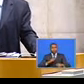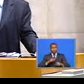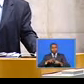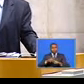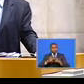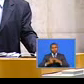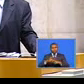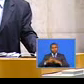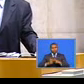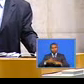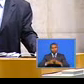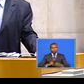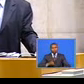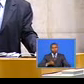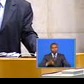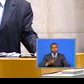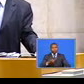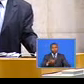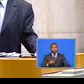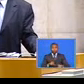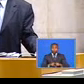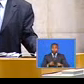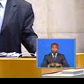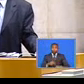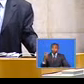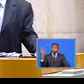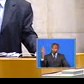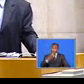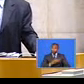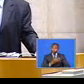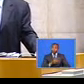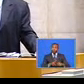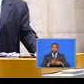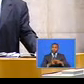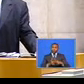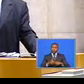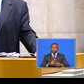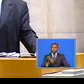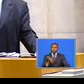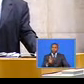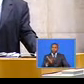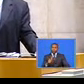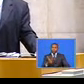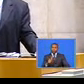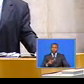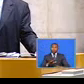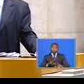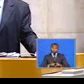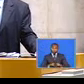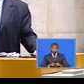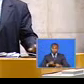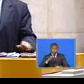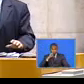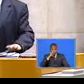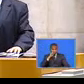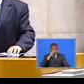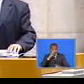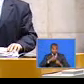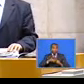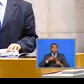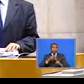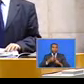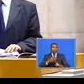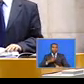manutenção permanente e que ficou comprovado que não o tem. E mais grave ainda é que existe